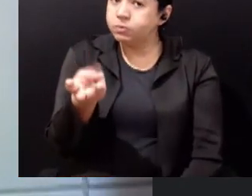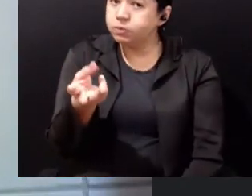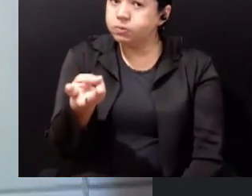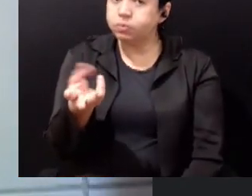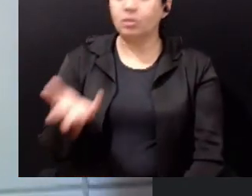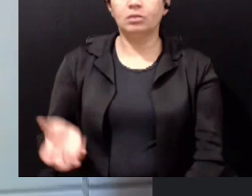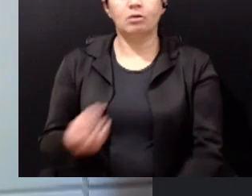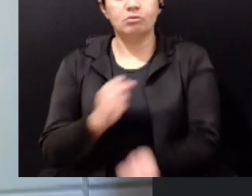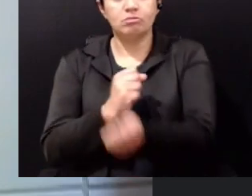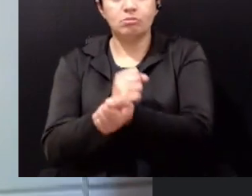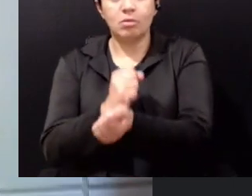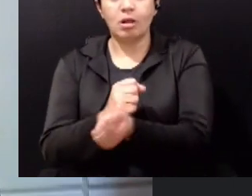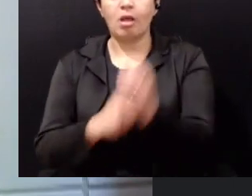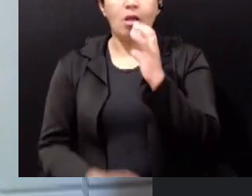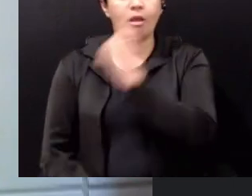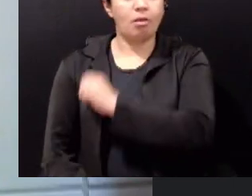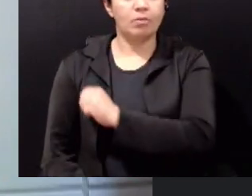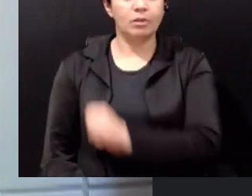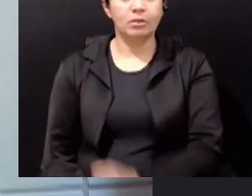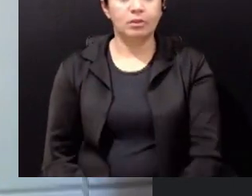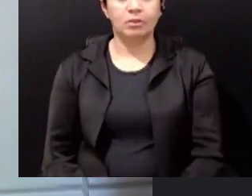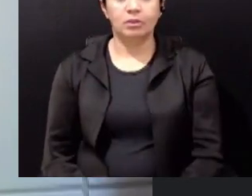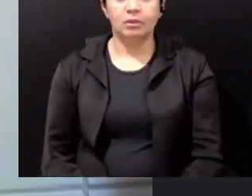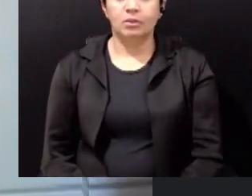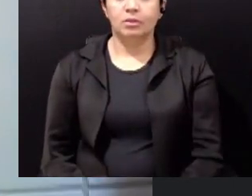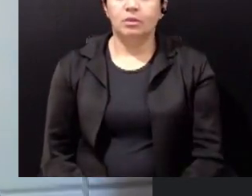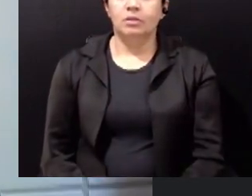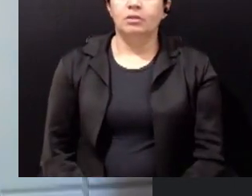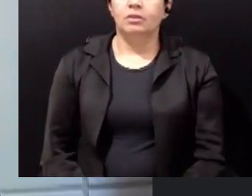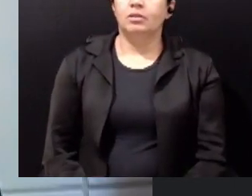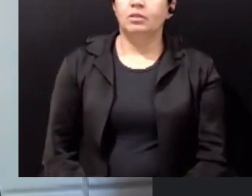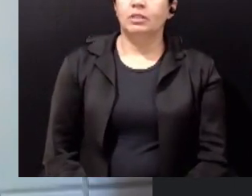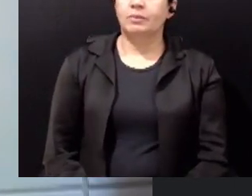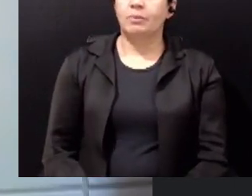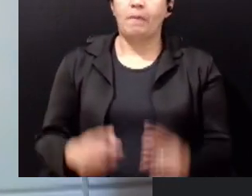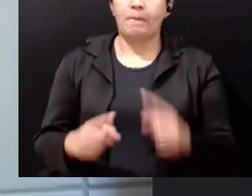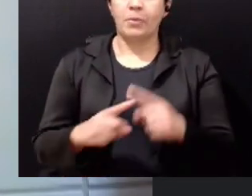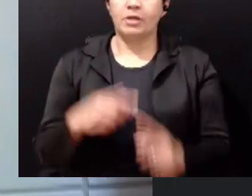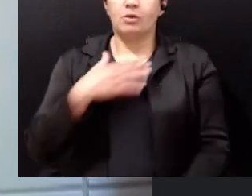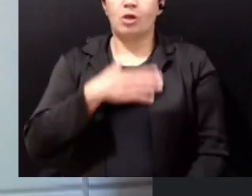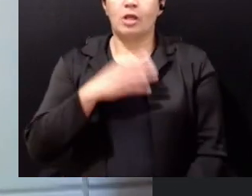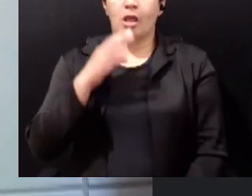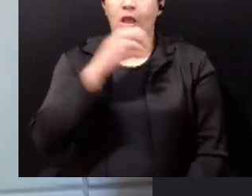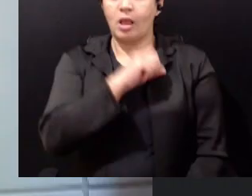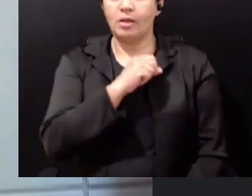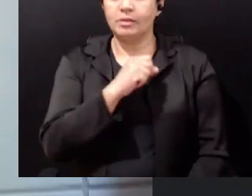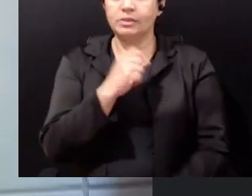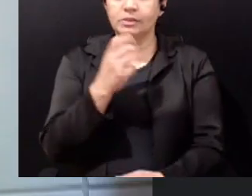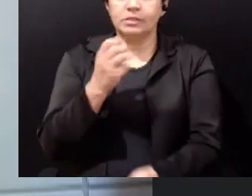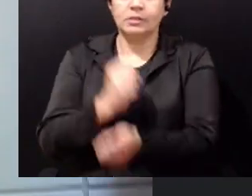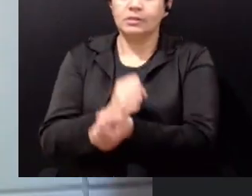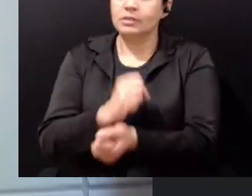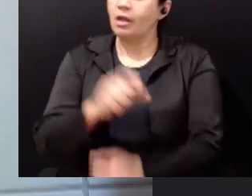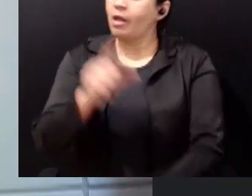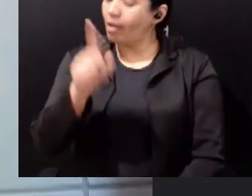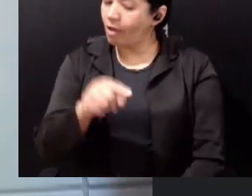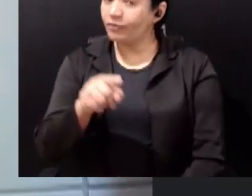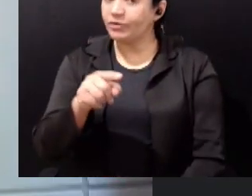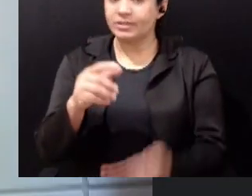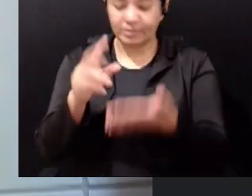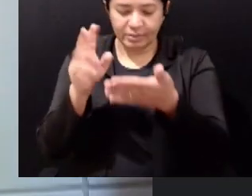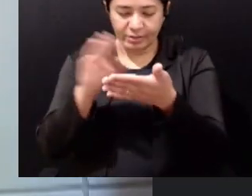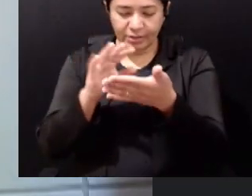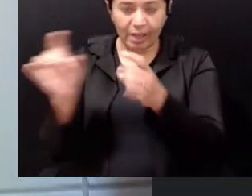aquela coisa assim, rápida, né, que é vídeos rápidos, que é uma dopamina rápida, e é viciante, né, você quer ver um vídeo, aí você quer ver